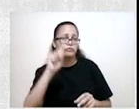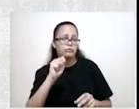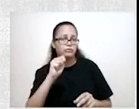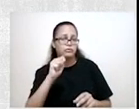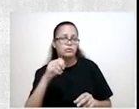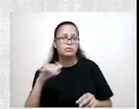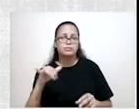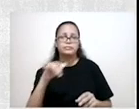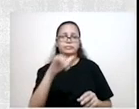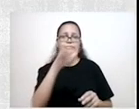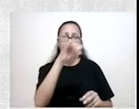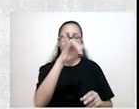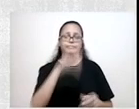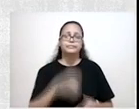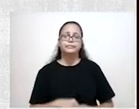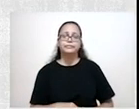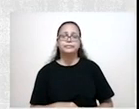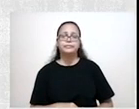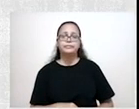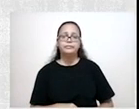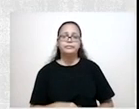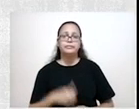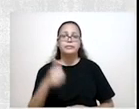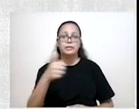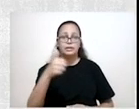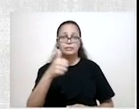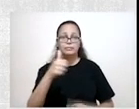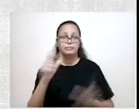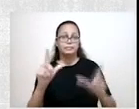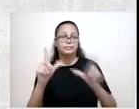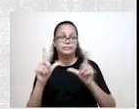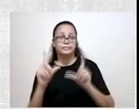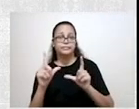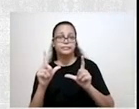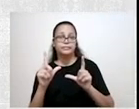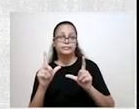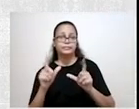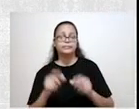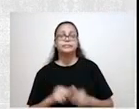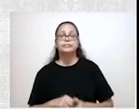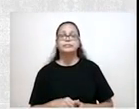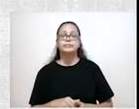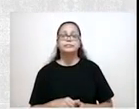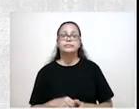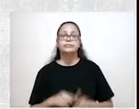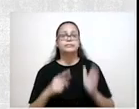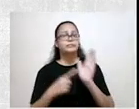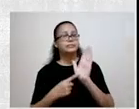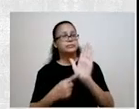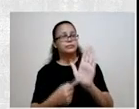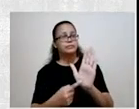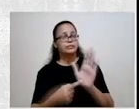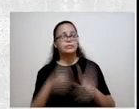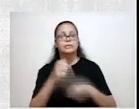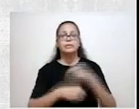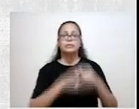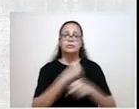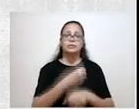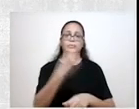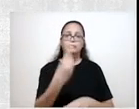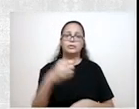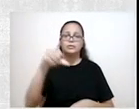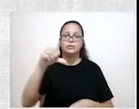Né? Bom, nessa primeira imagem aqui, esse cartaz, é um cartaz de